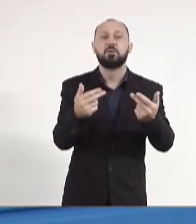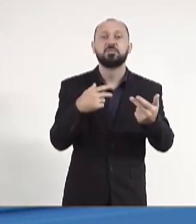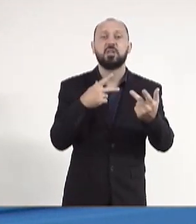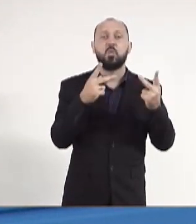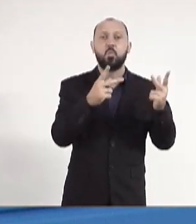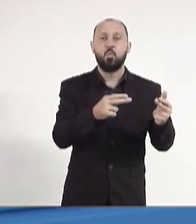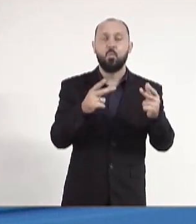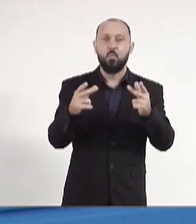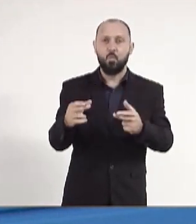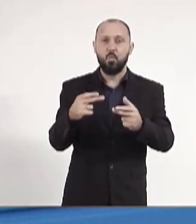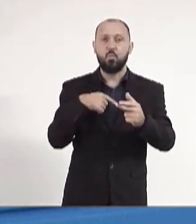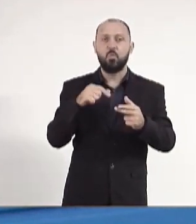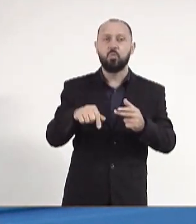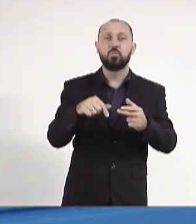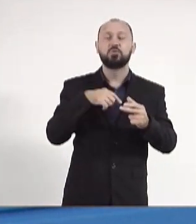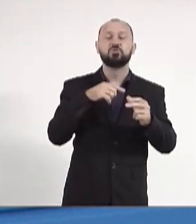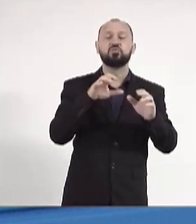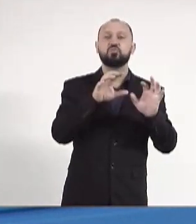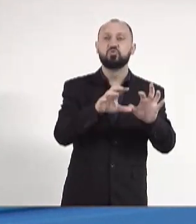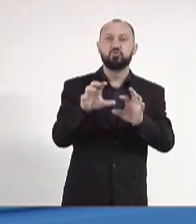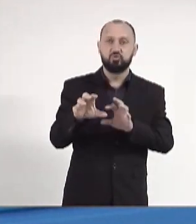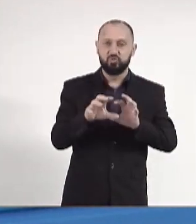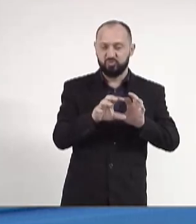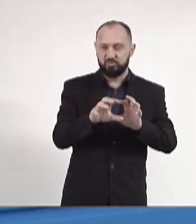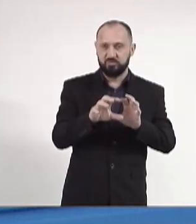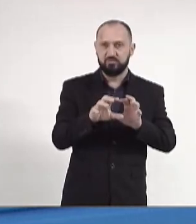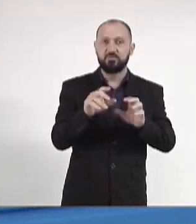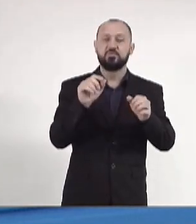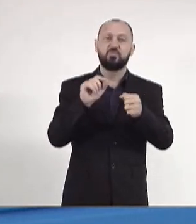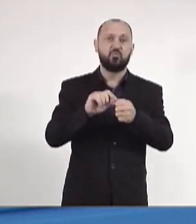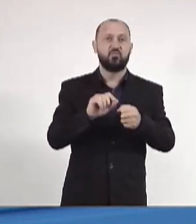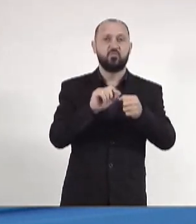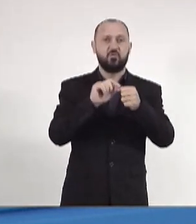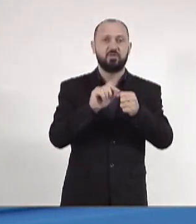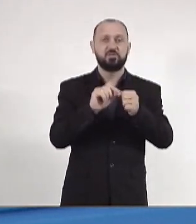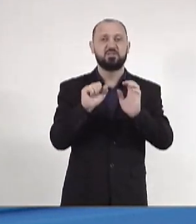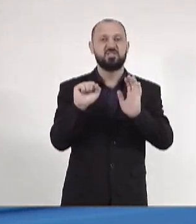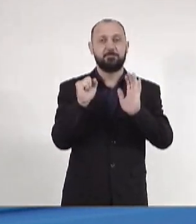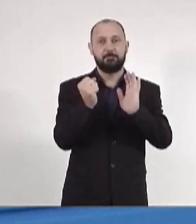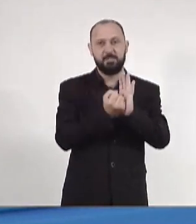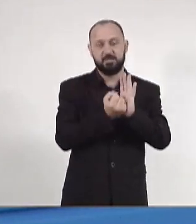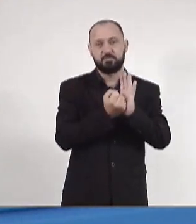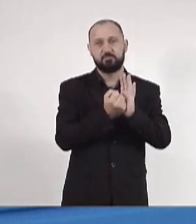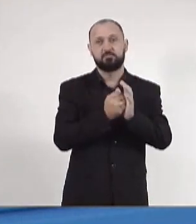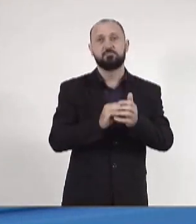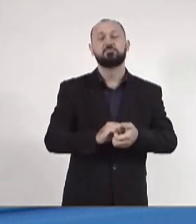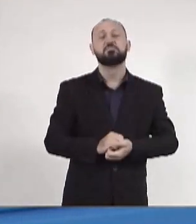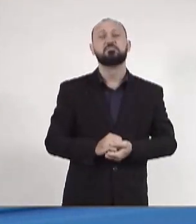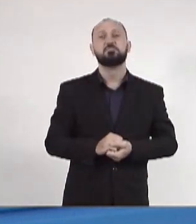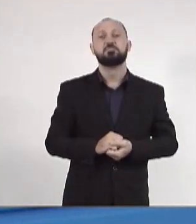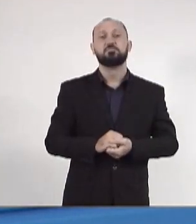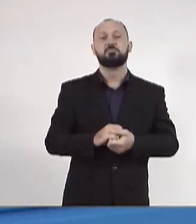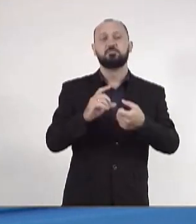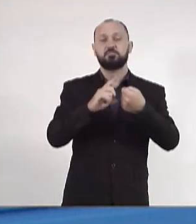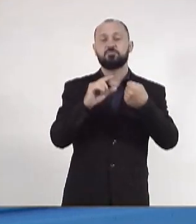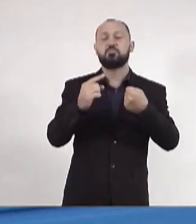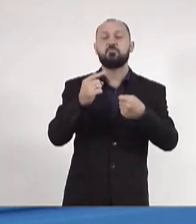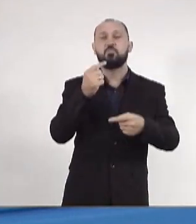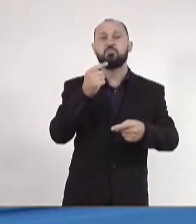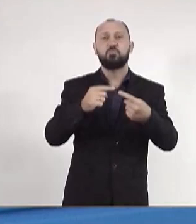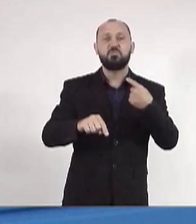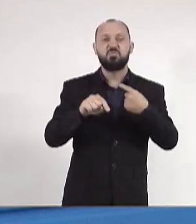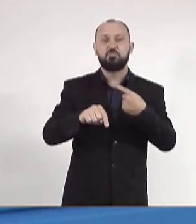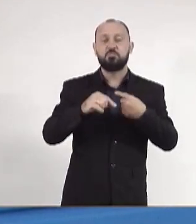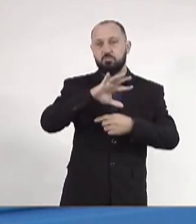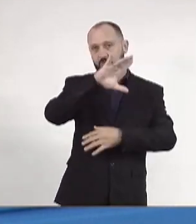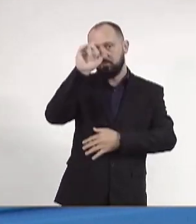produto similar em todas as formas, gerações e marcas. Artigo 1. Fica proibido